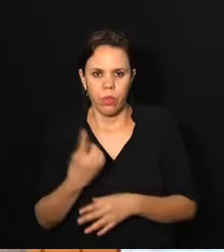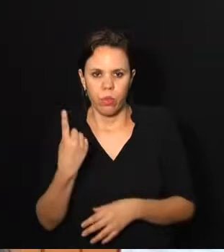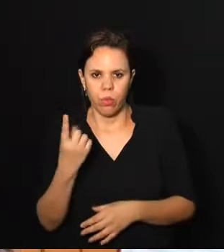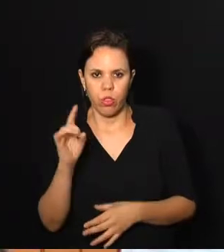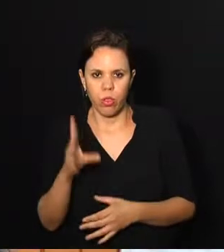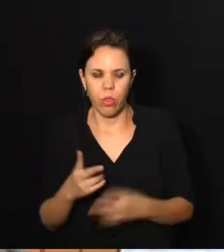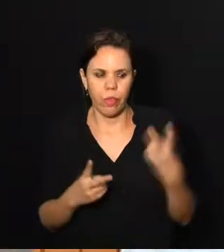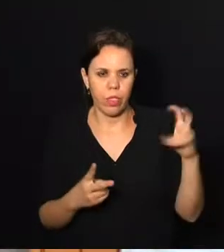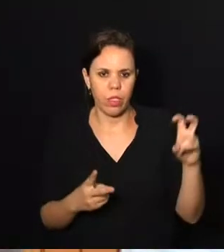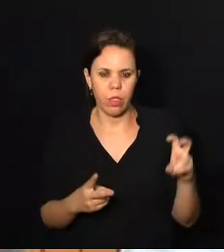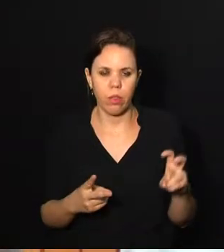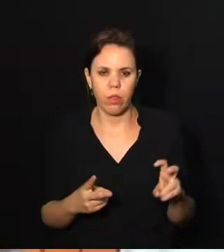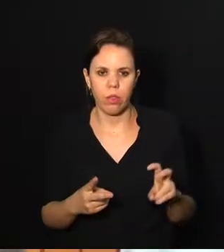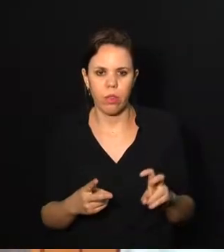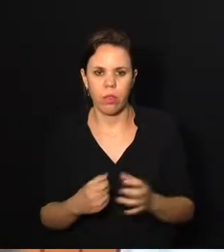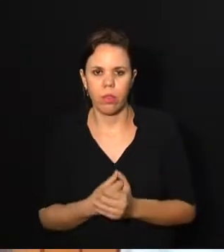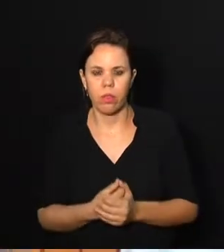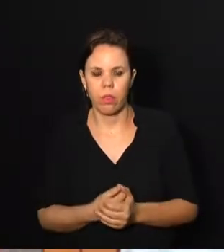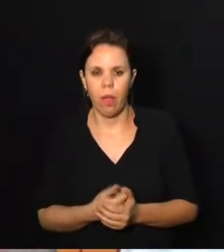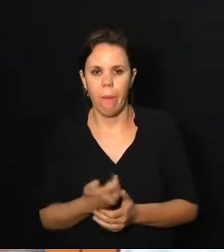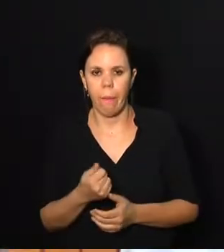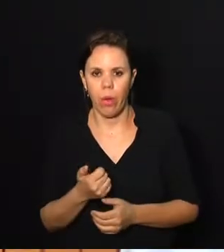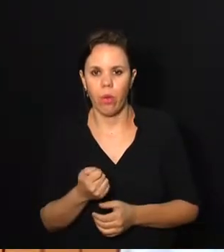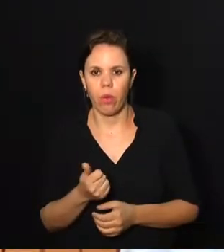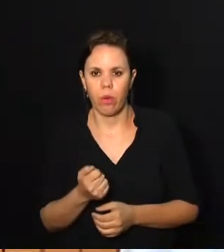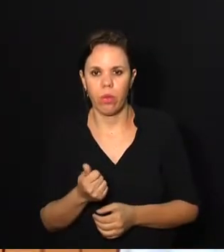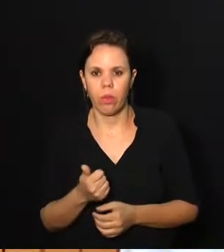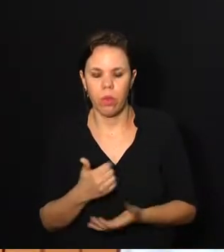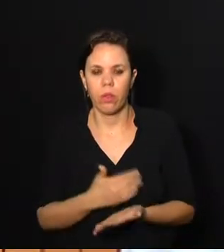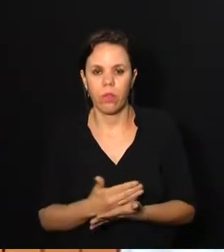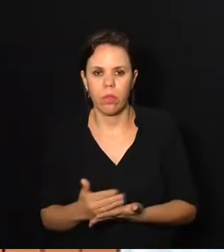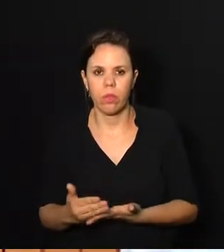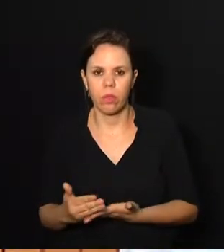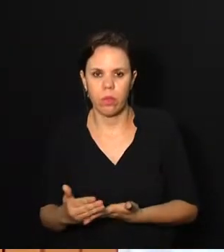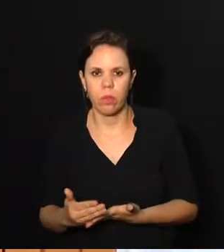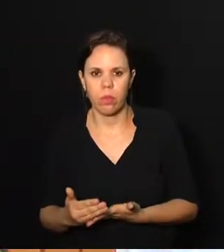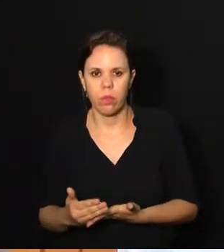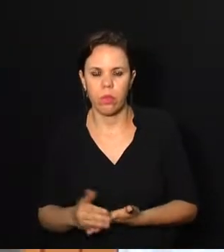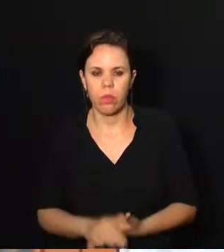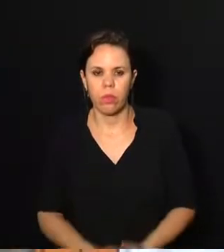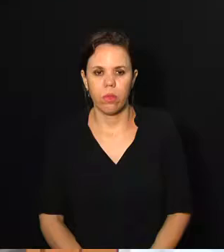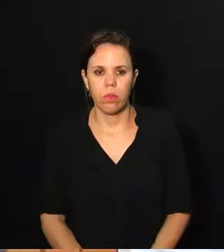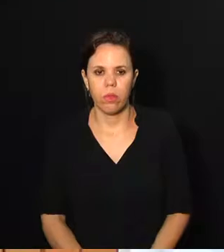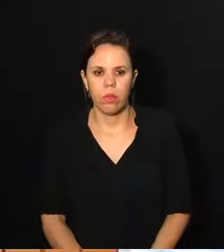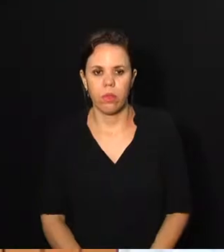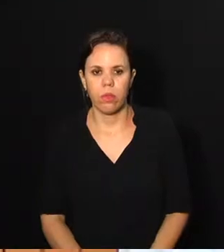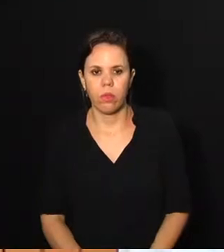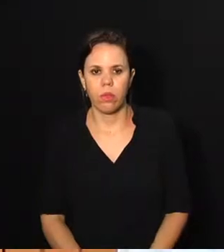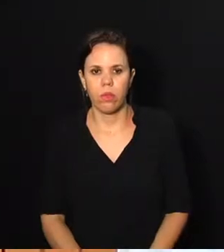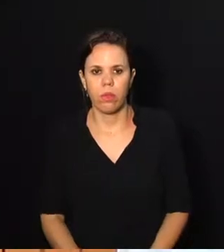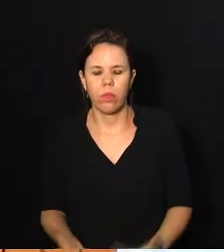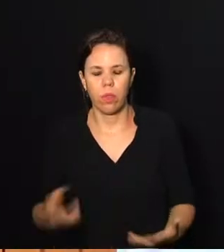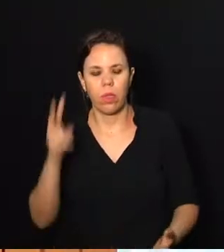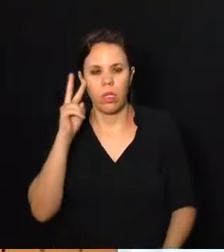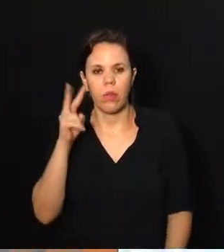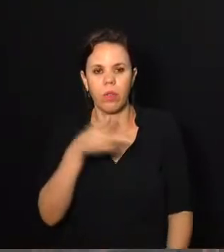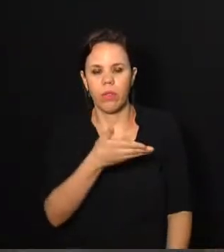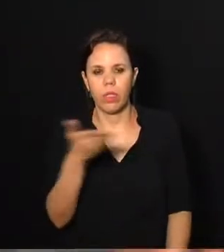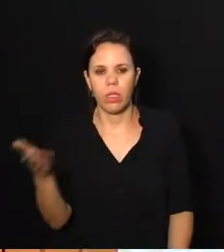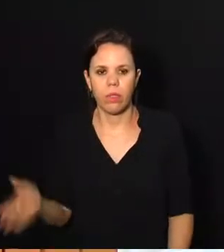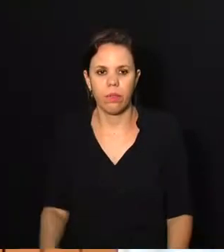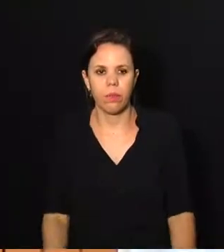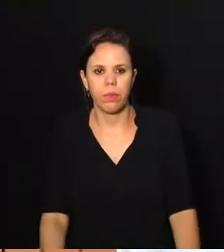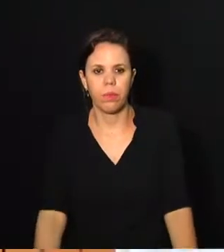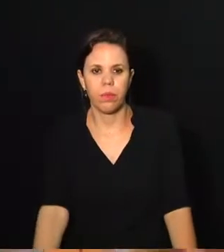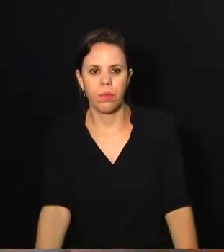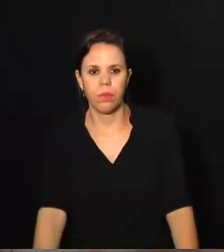É 25? Realmente é pouco. Mas é o começo, nós começamos pelo começo. E eu quero lembrar aqui, o Paulo Venturini